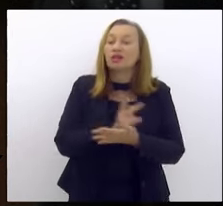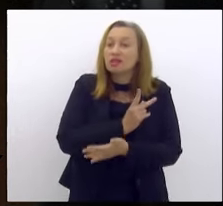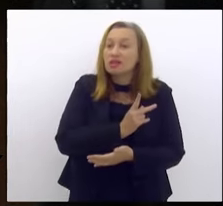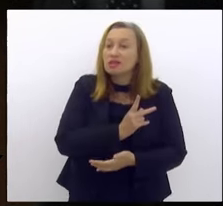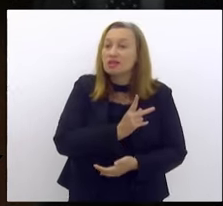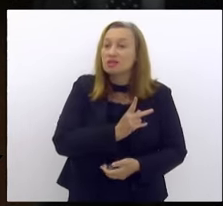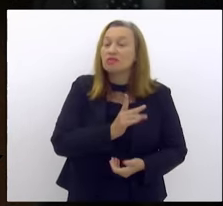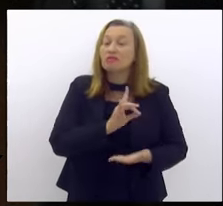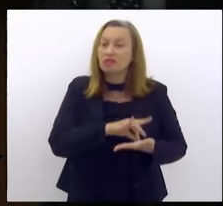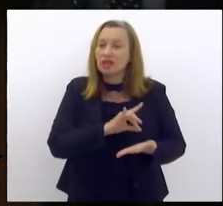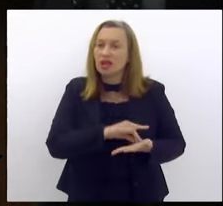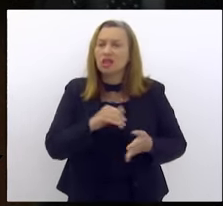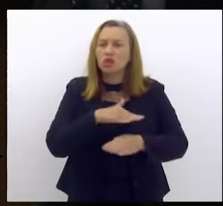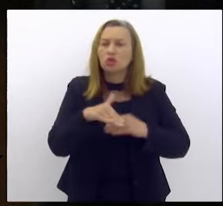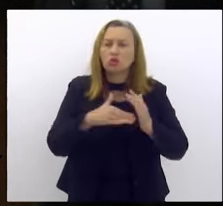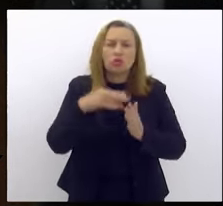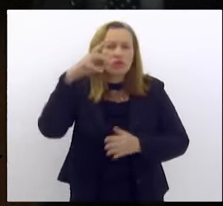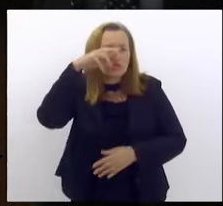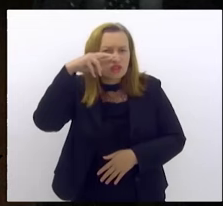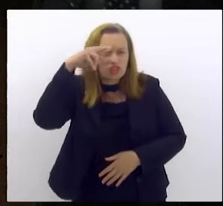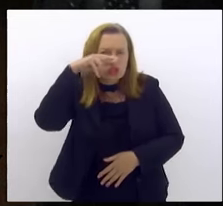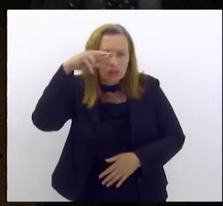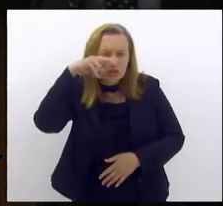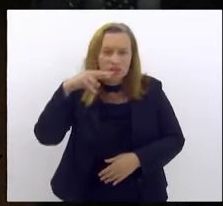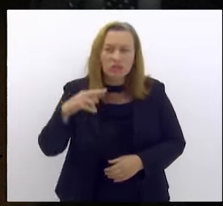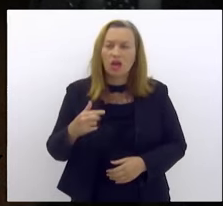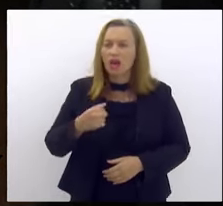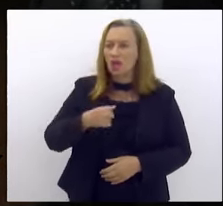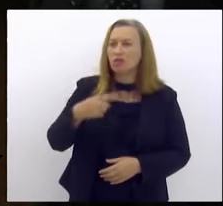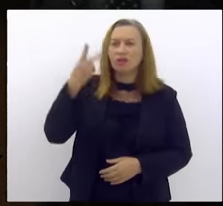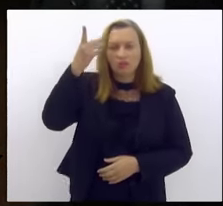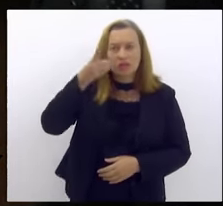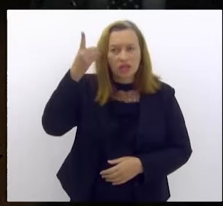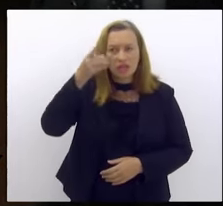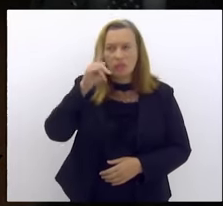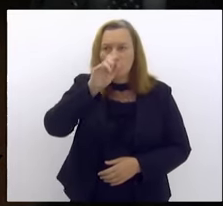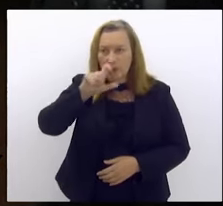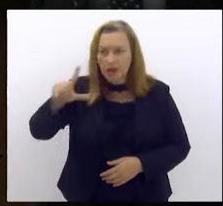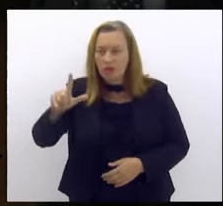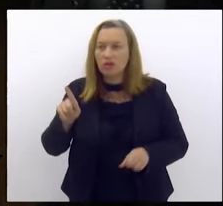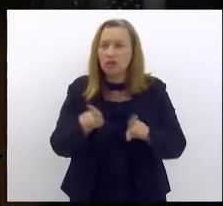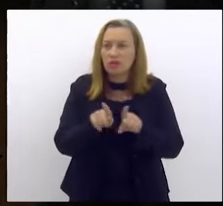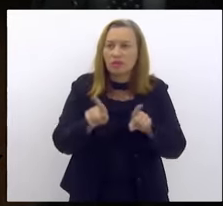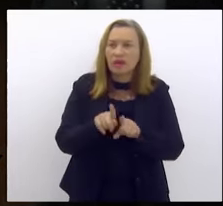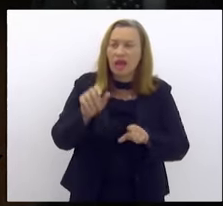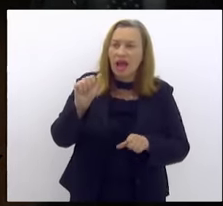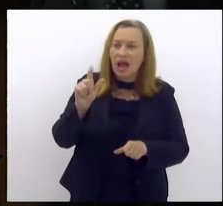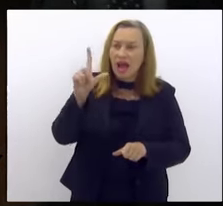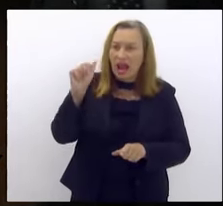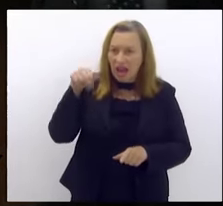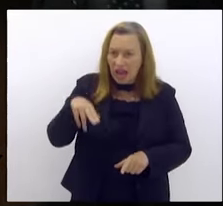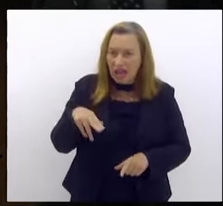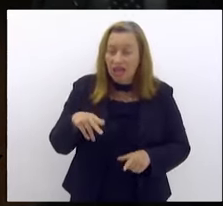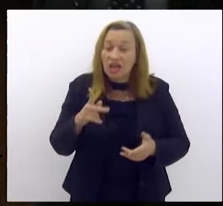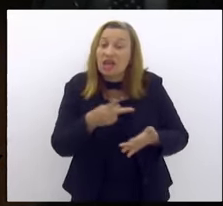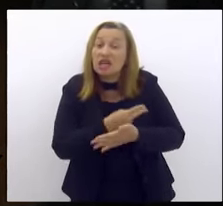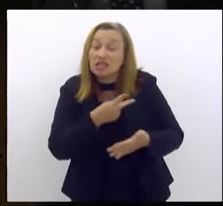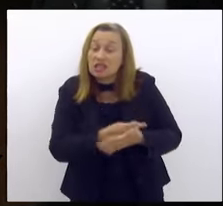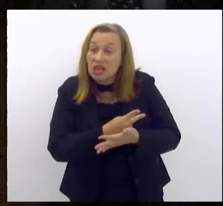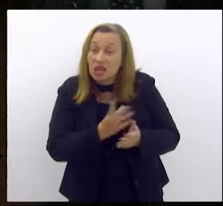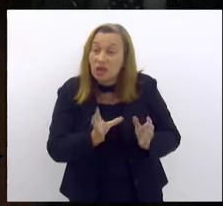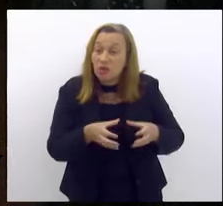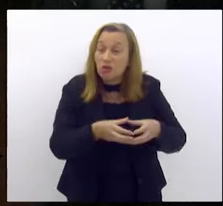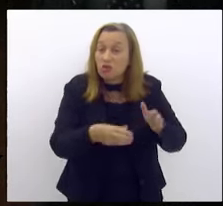errado. Toda a investigação que a gente tem feito, tanto eu, quanto o deputado Pobel, quanto o deputado Alan Lopes, no que diz respeito a essa máfia instituída no Rio de Janeiro do